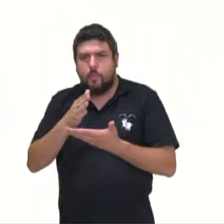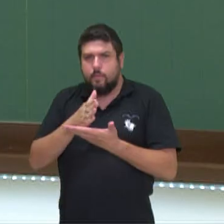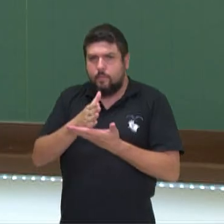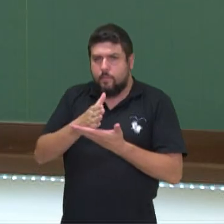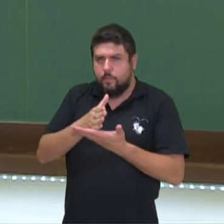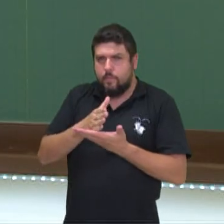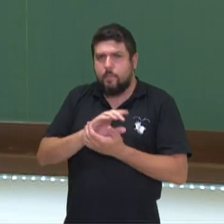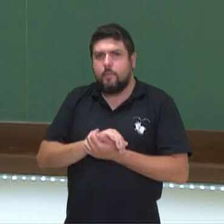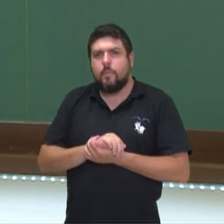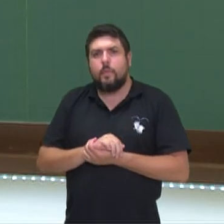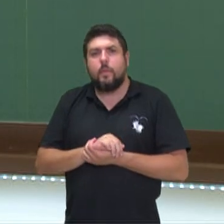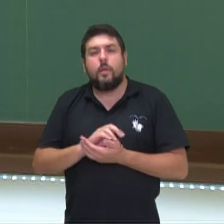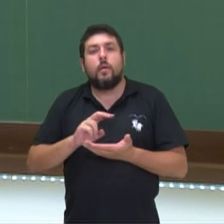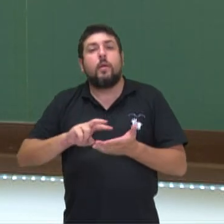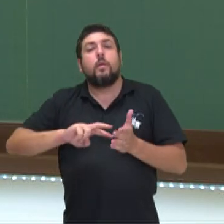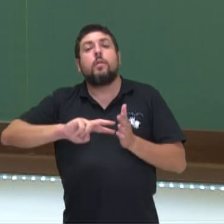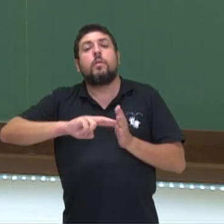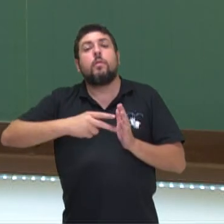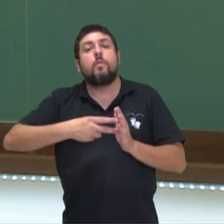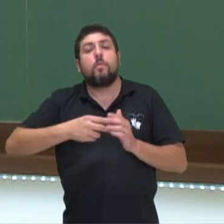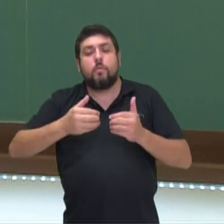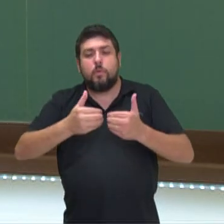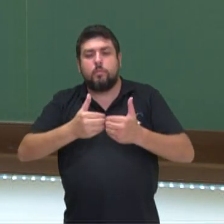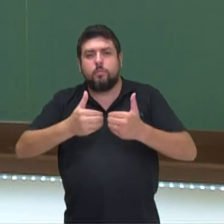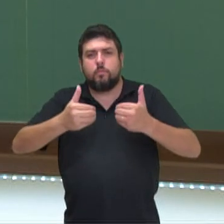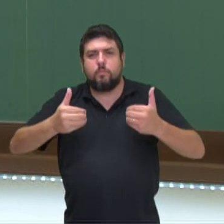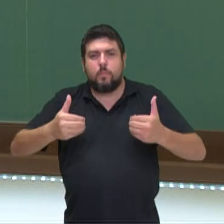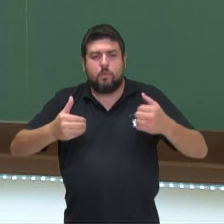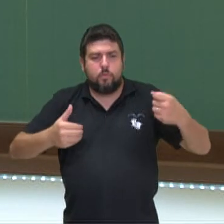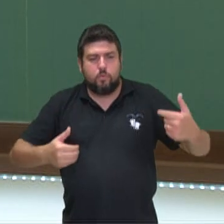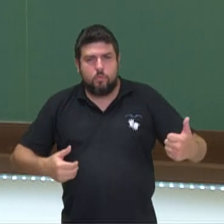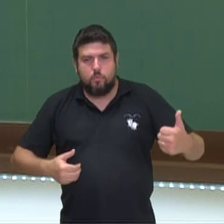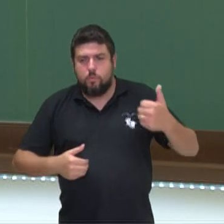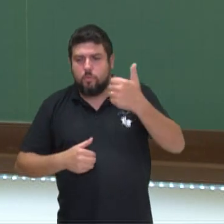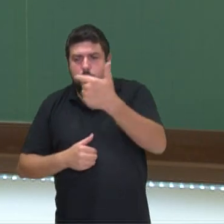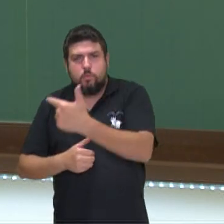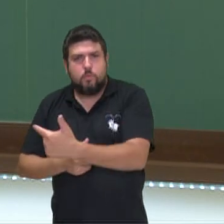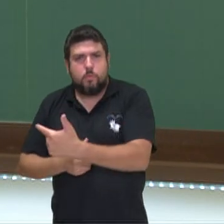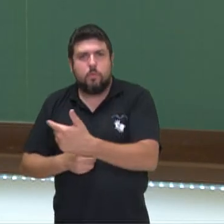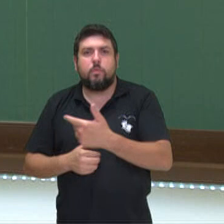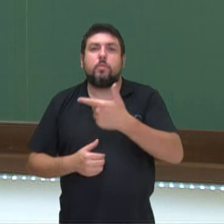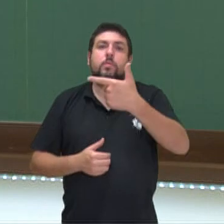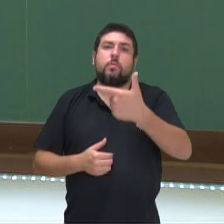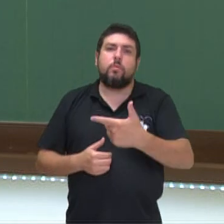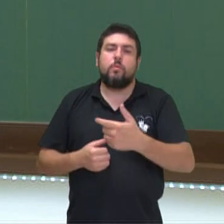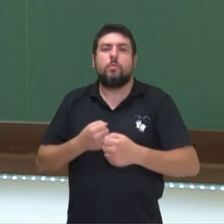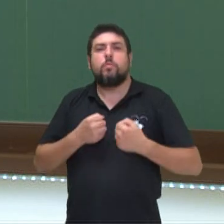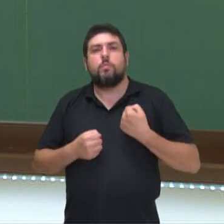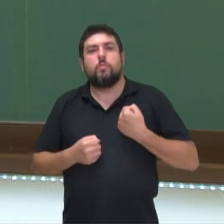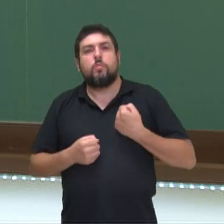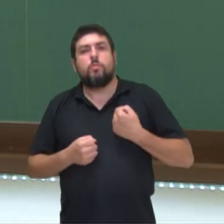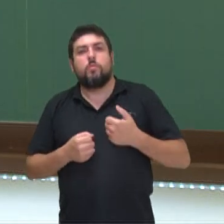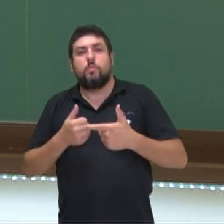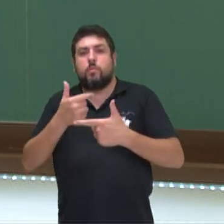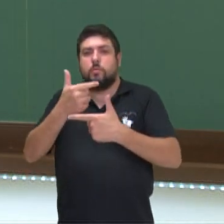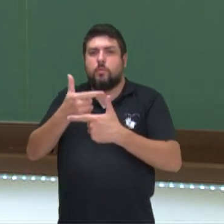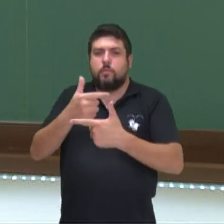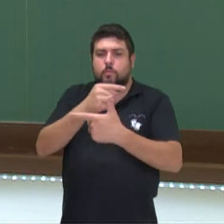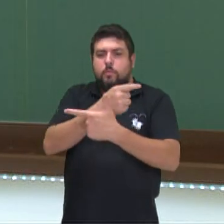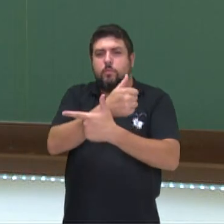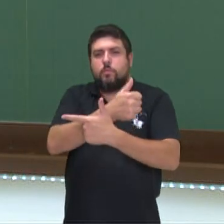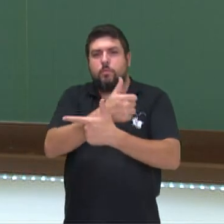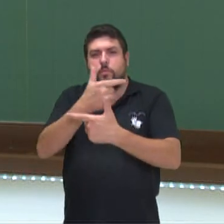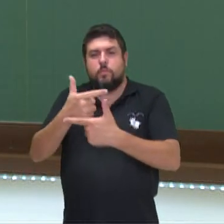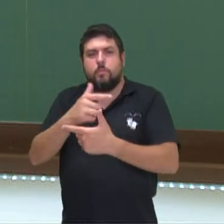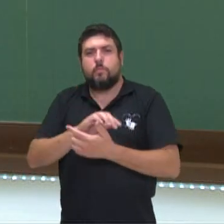de um valor, significa dividir esse valor por 2, ok? E terça parte significa dividir